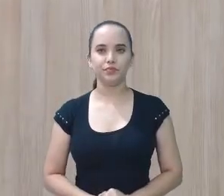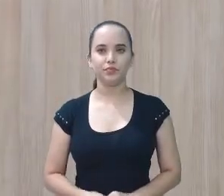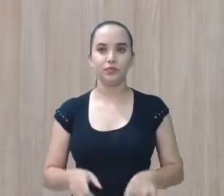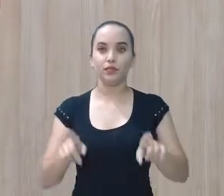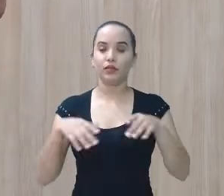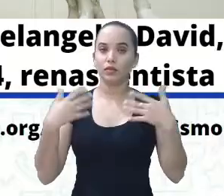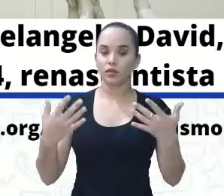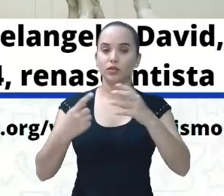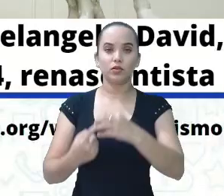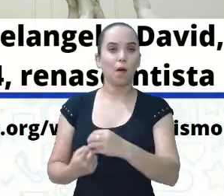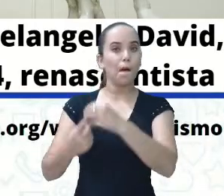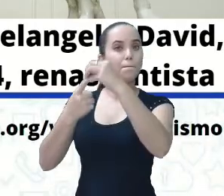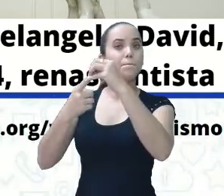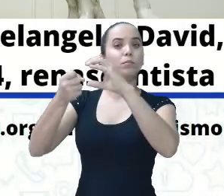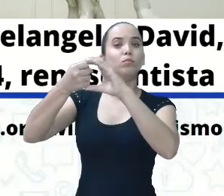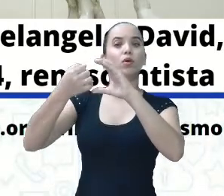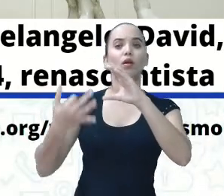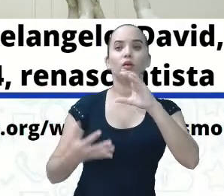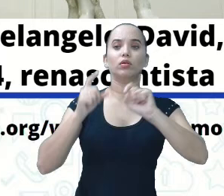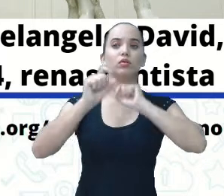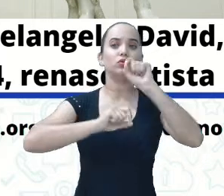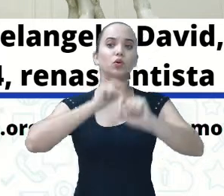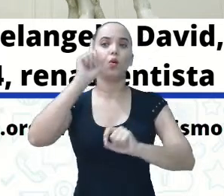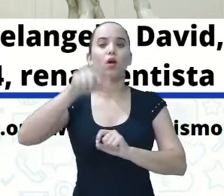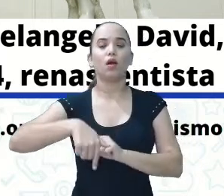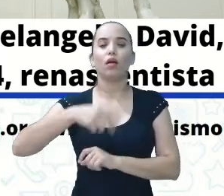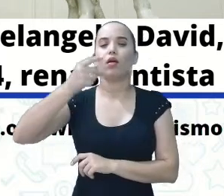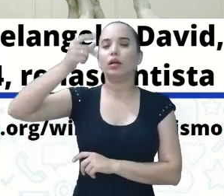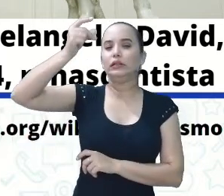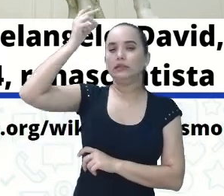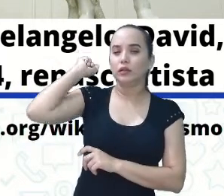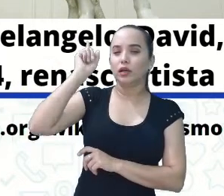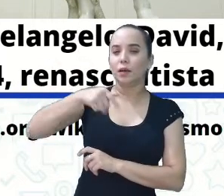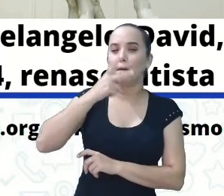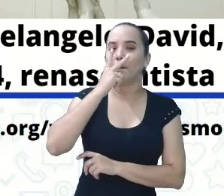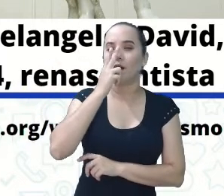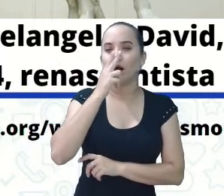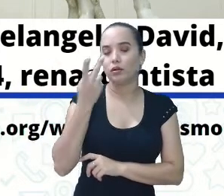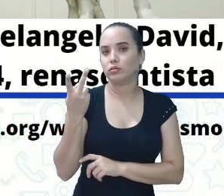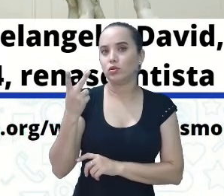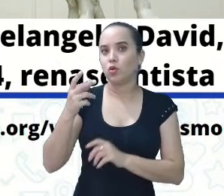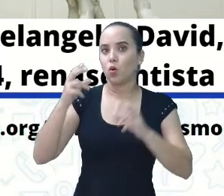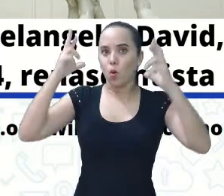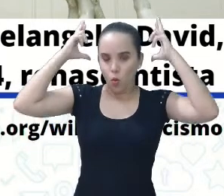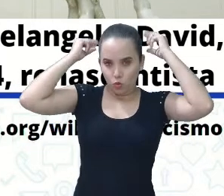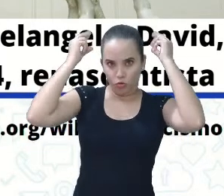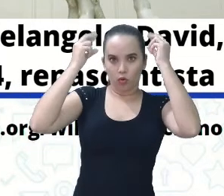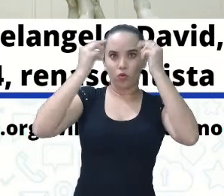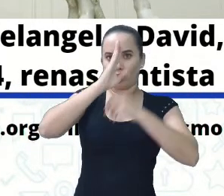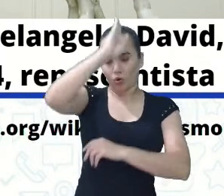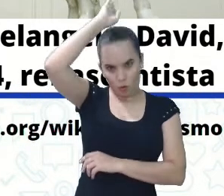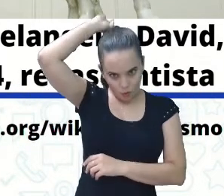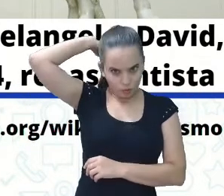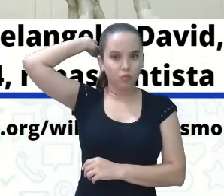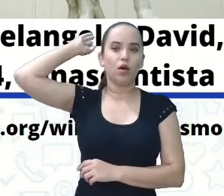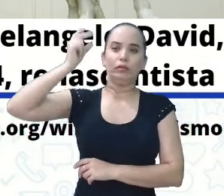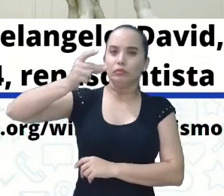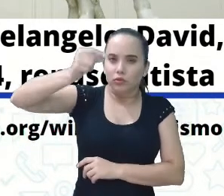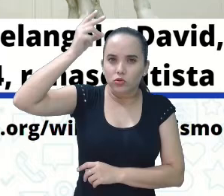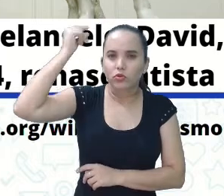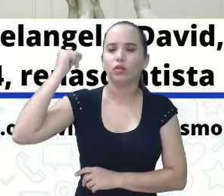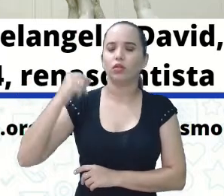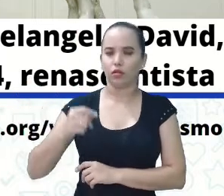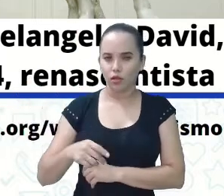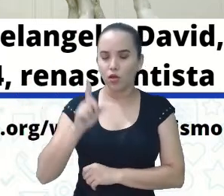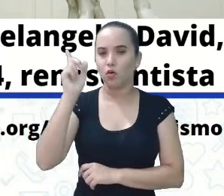Aí, a principal característica do classicismo está na imitação dos modelos greco-romanos, clássicos. Então,